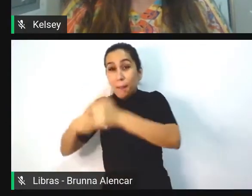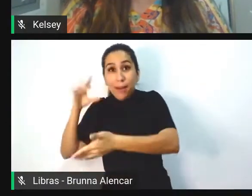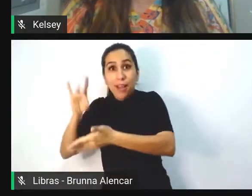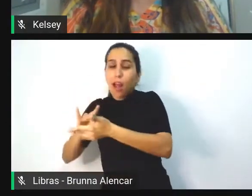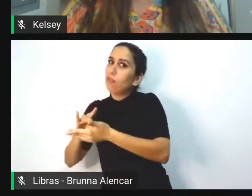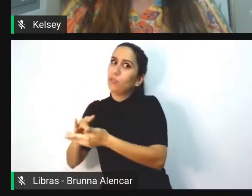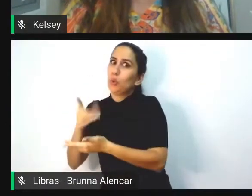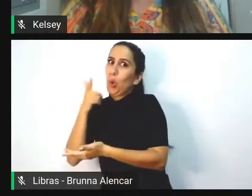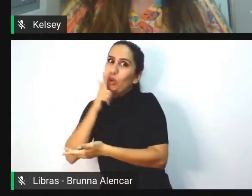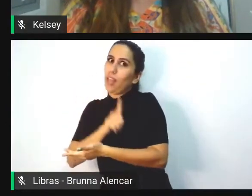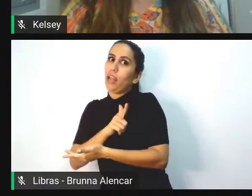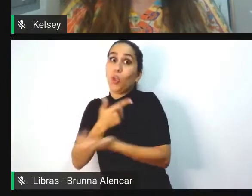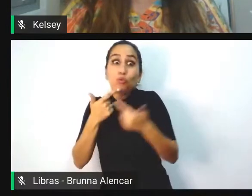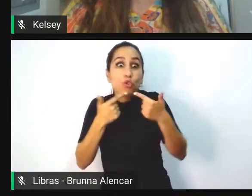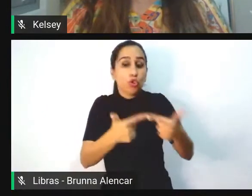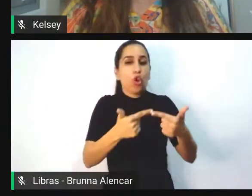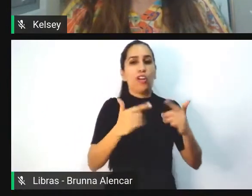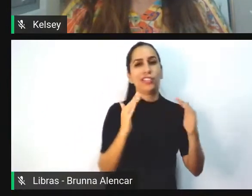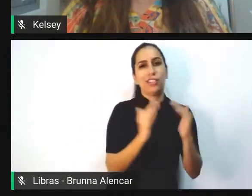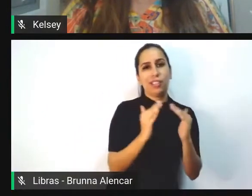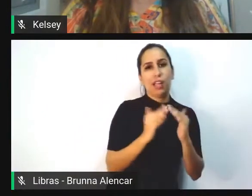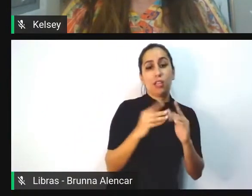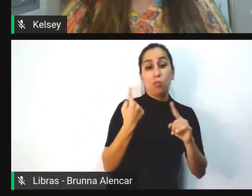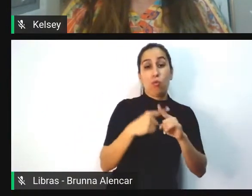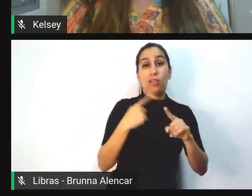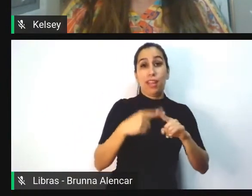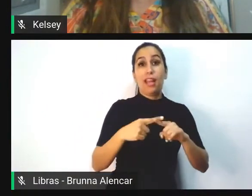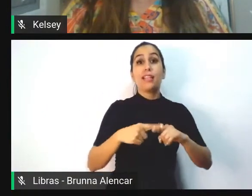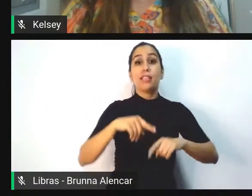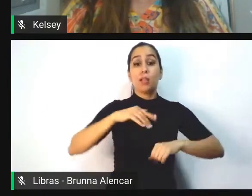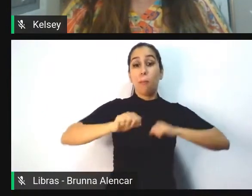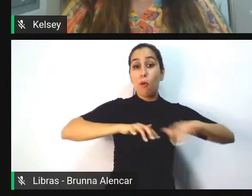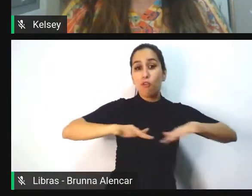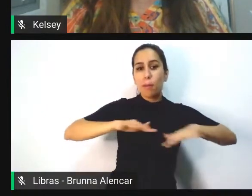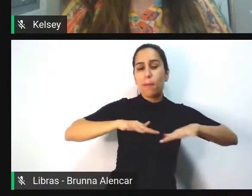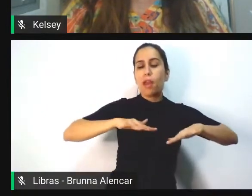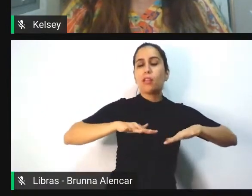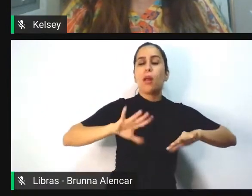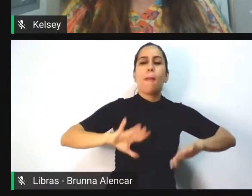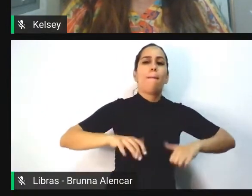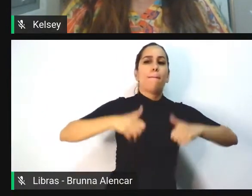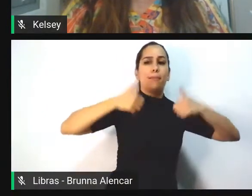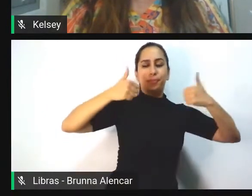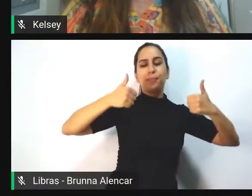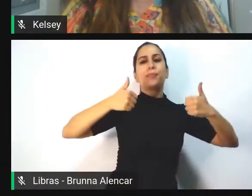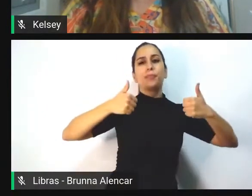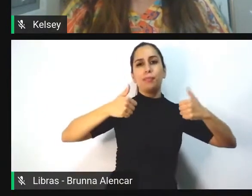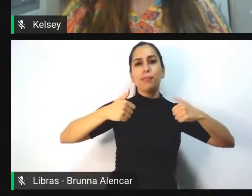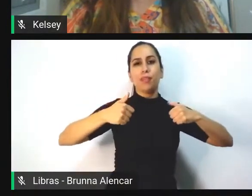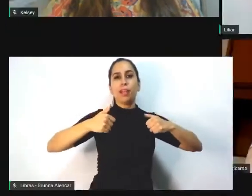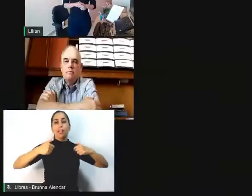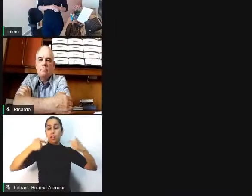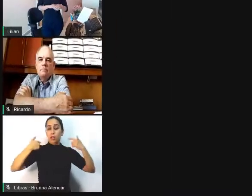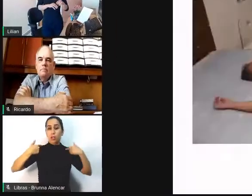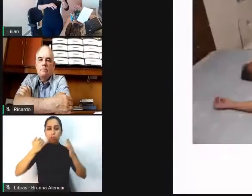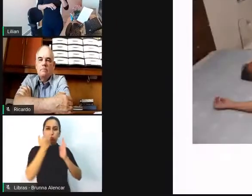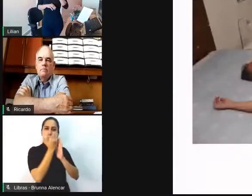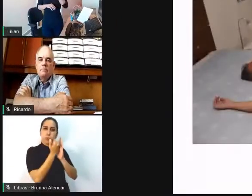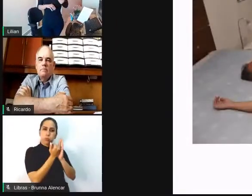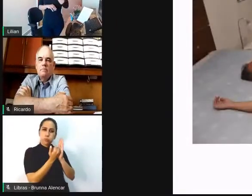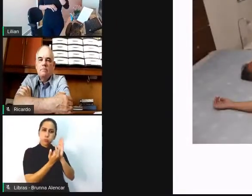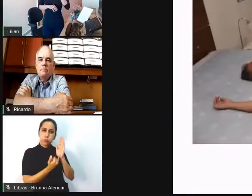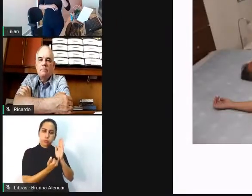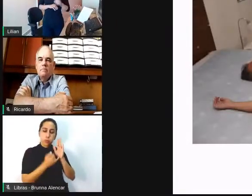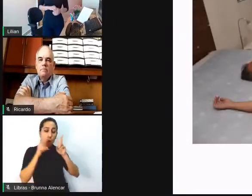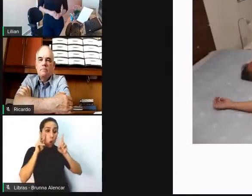Ela contempla a coluna lombar, a coluna cervical e os ombros, né? Se o Rodrigo puder colocar,